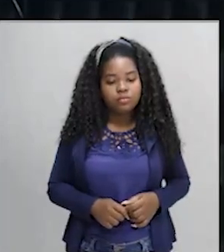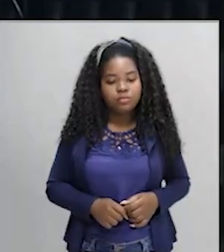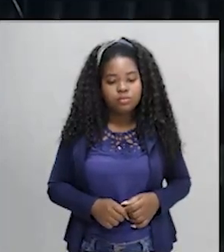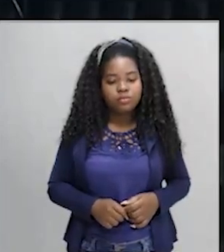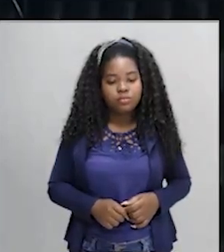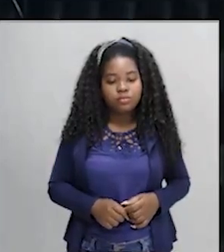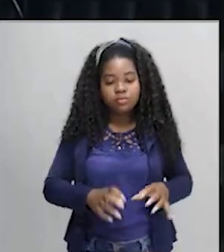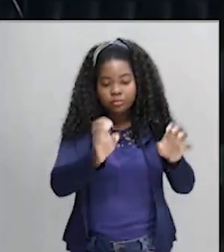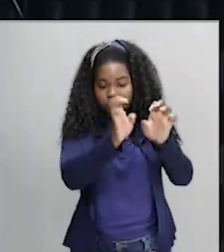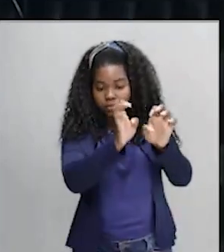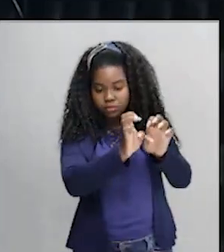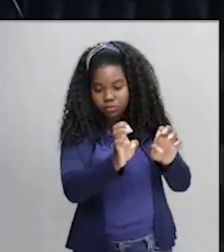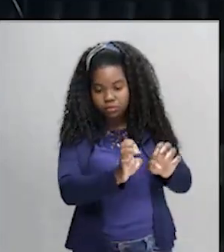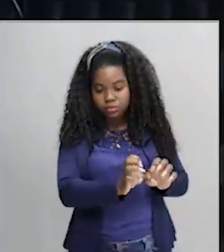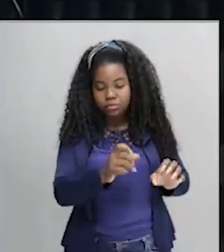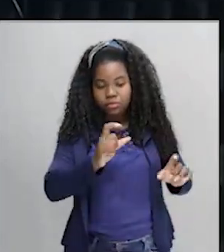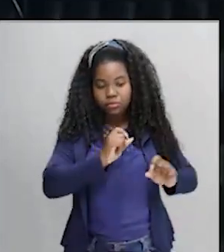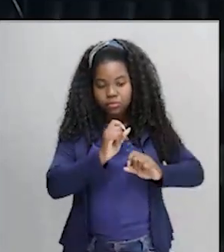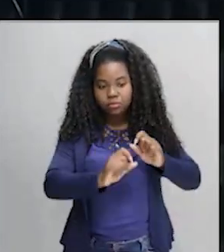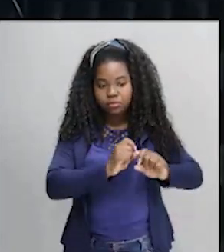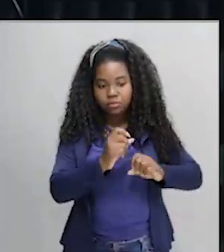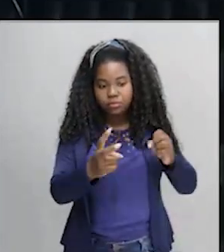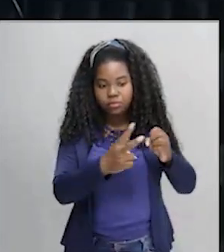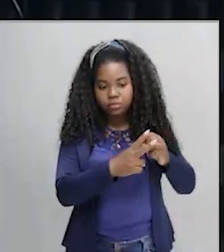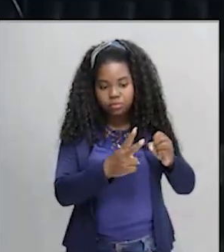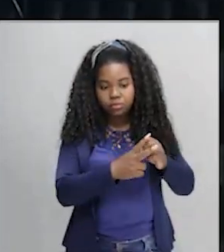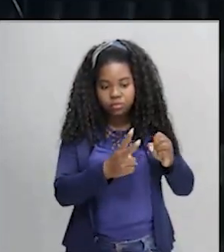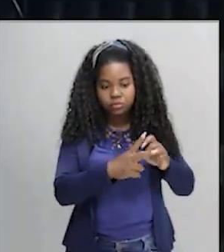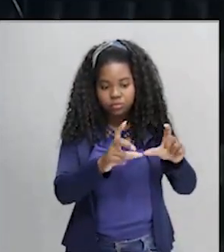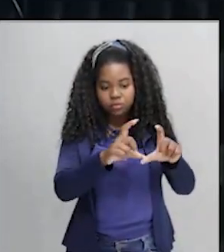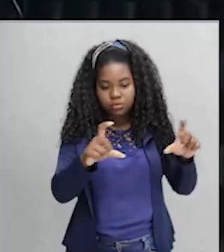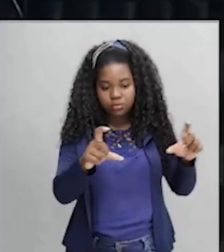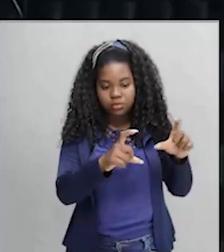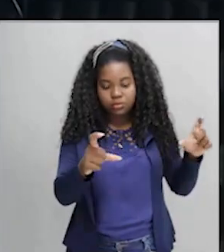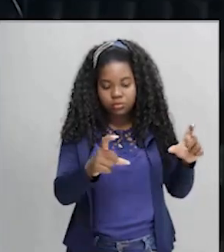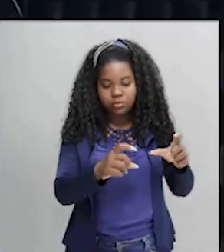sua estrutura, nós vamos ter verbos frasais que são